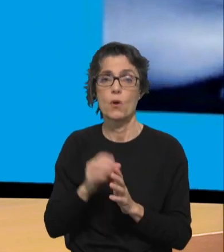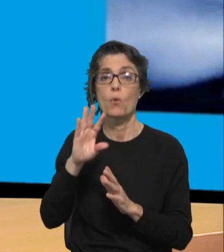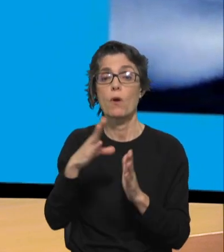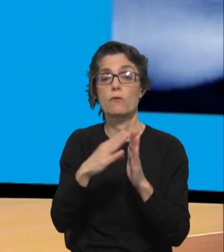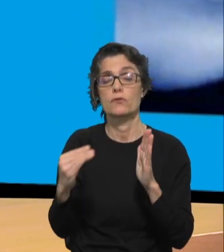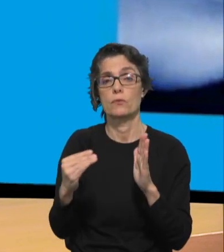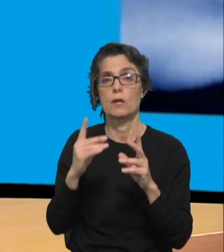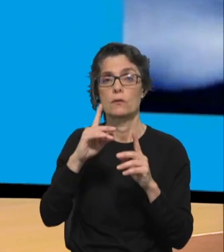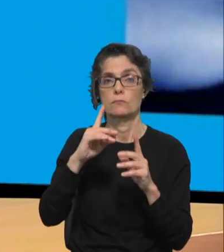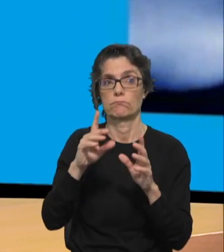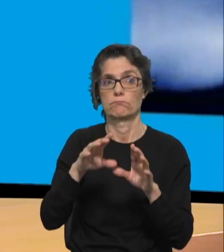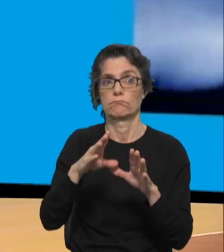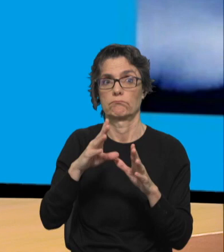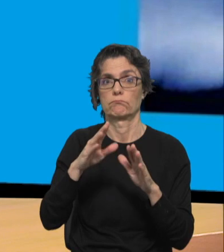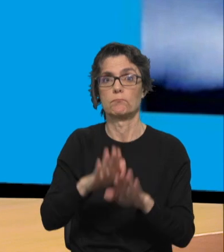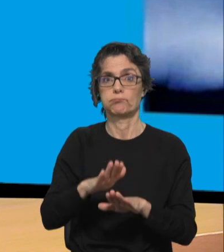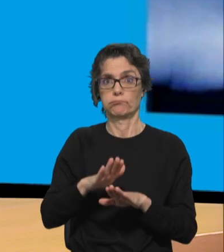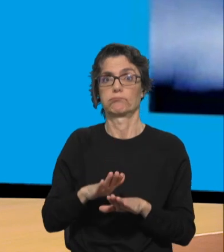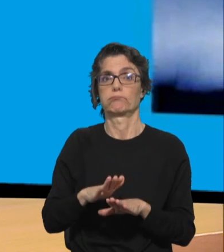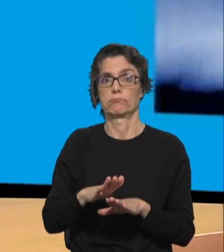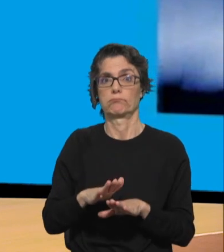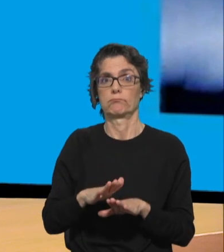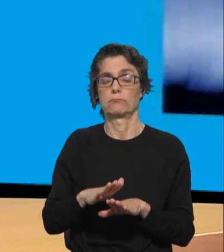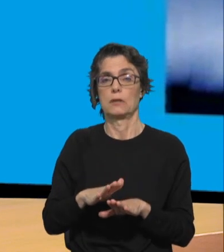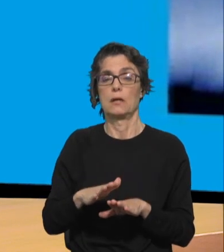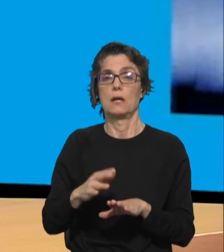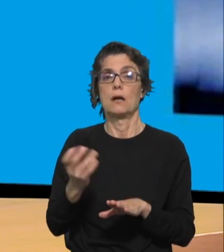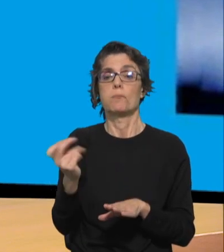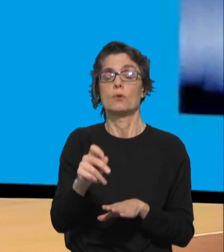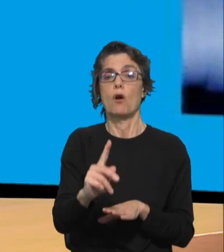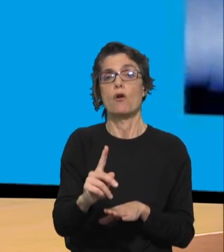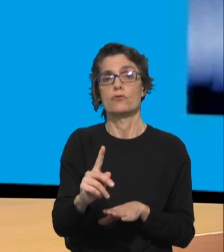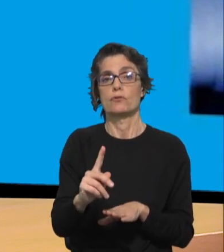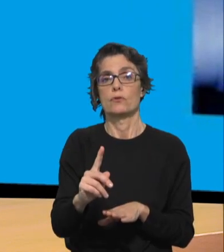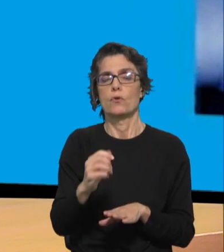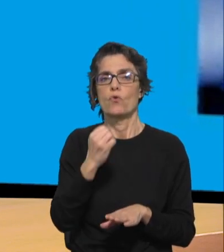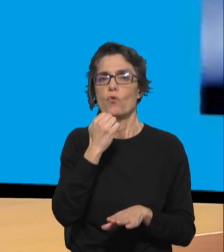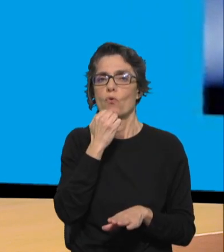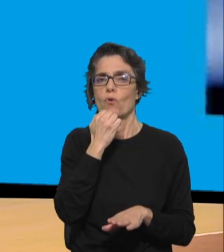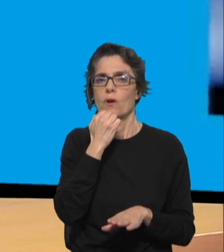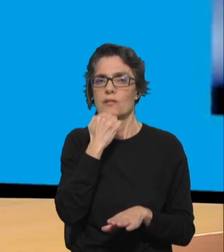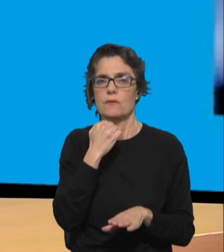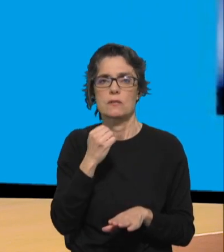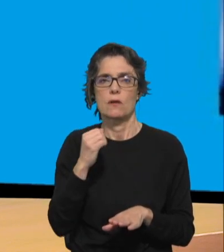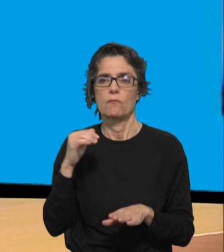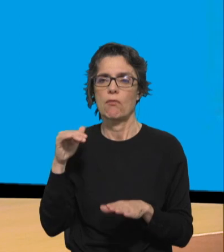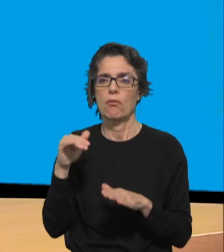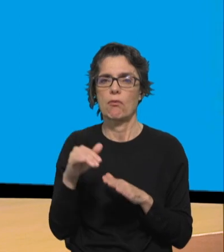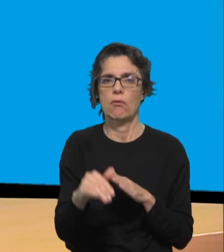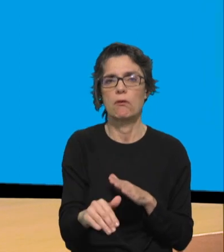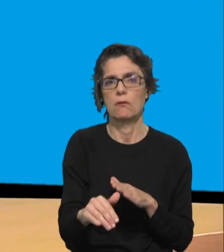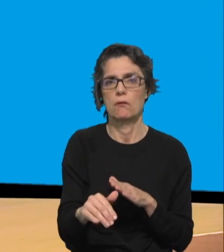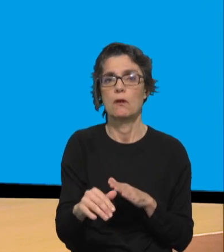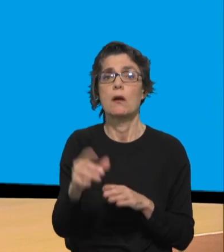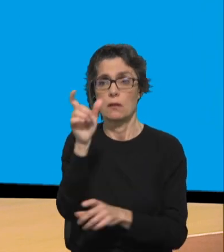foram interrompidos, aquilo que nós fomos assistindo foi a um descontentamento progressivo das populações e dos profissionais